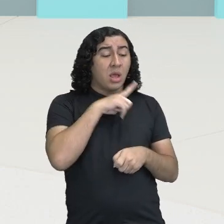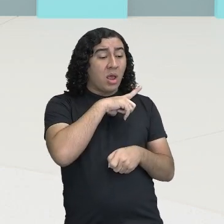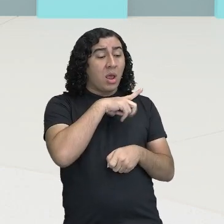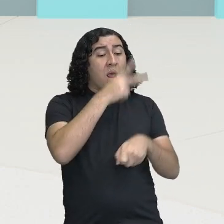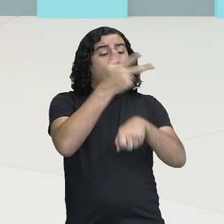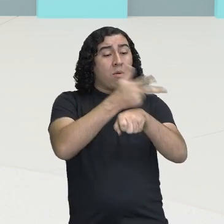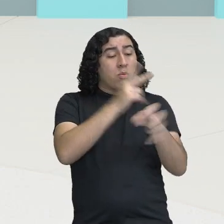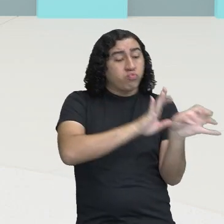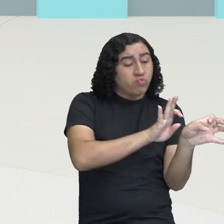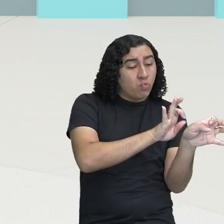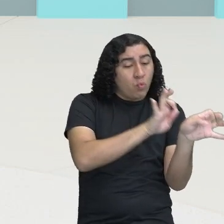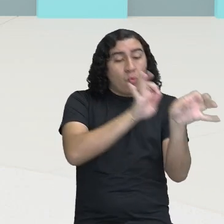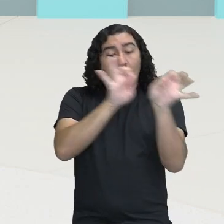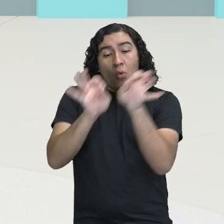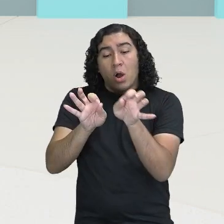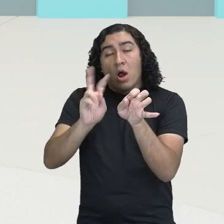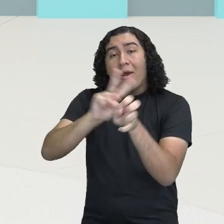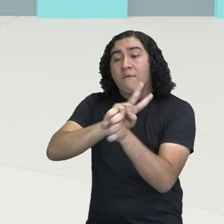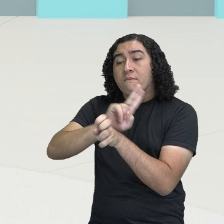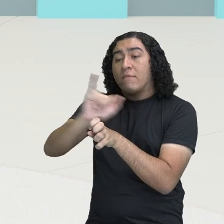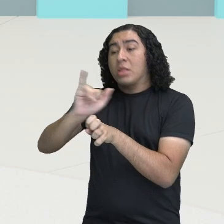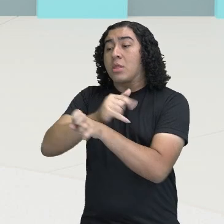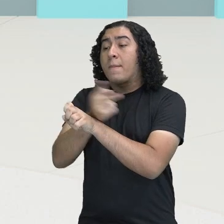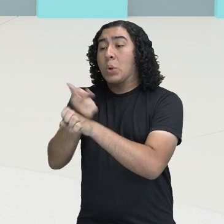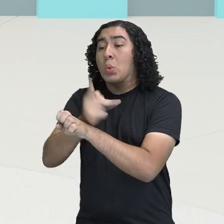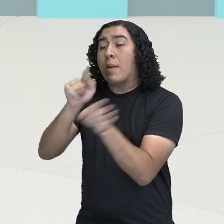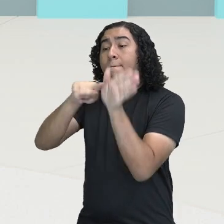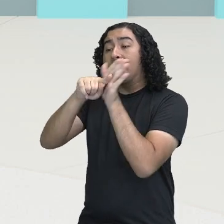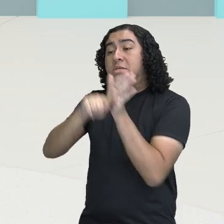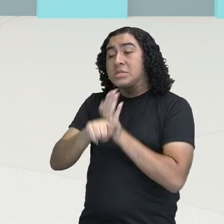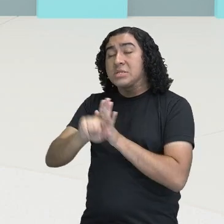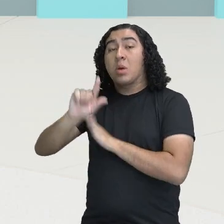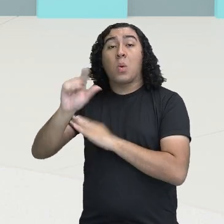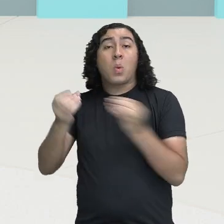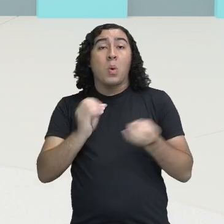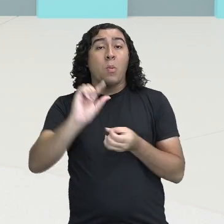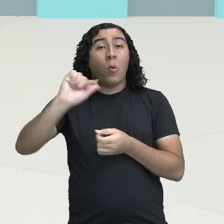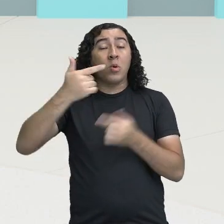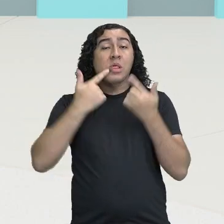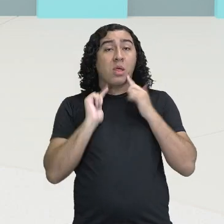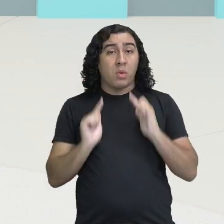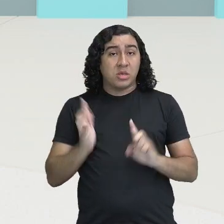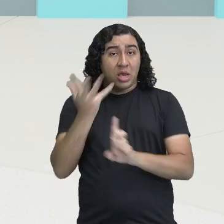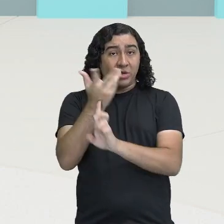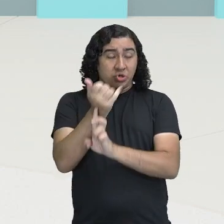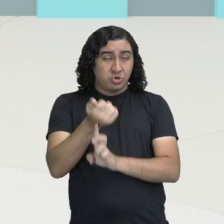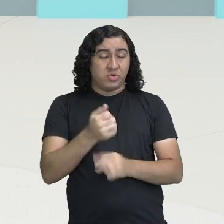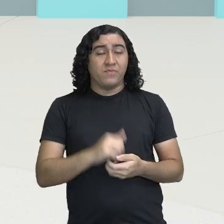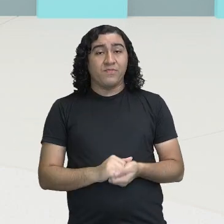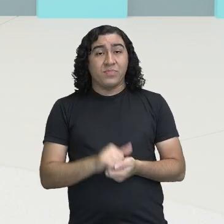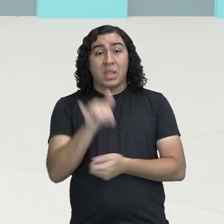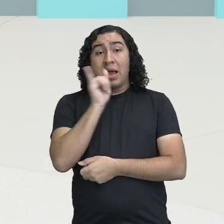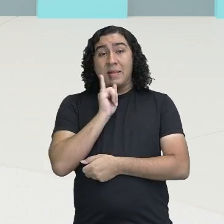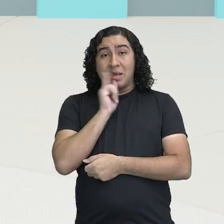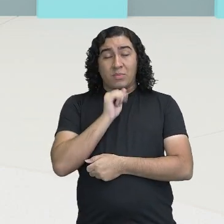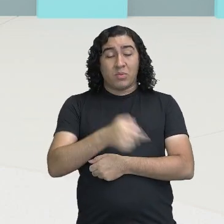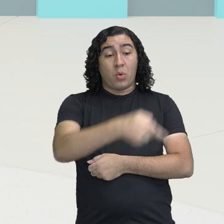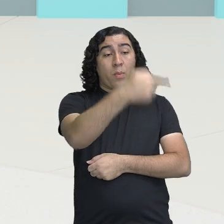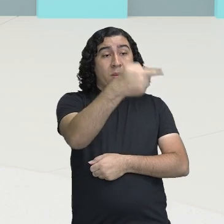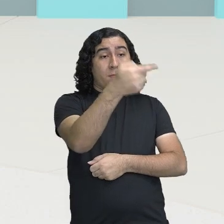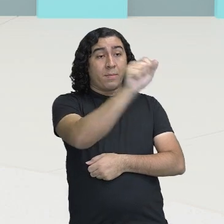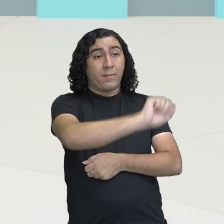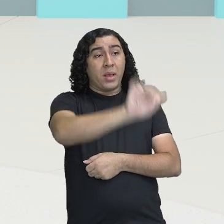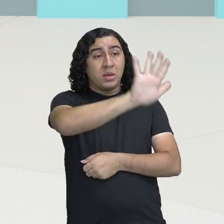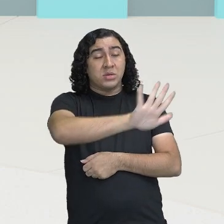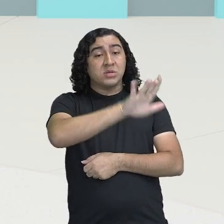ver como isso se dá nas outras linguagens artísticas, certo? Então temos aqui, por exemplo, no primeiro quadro nós